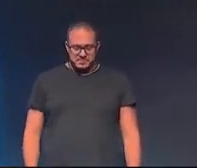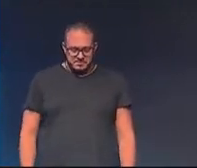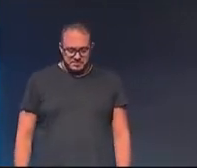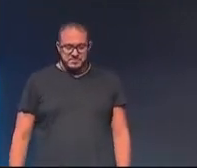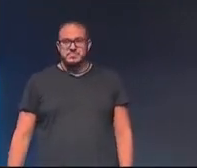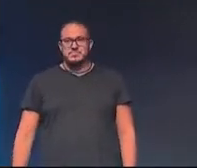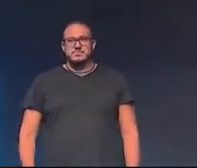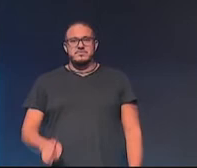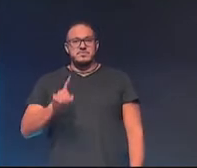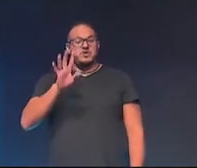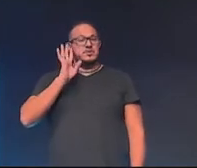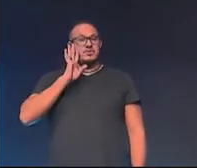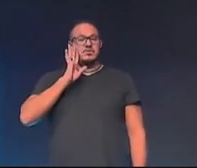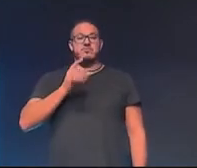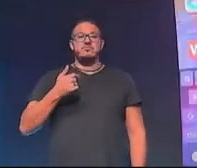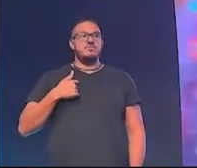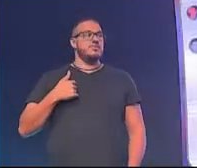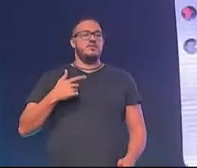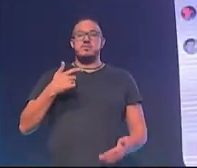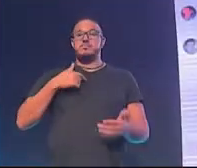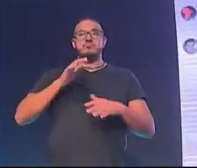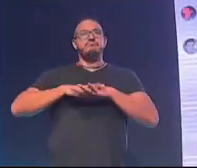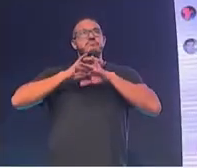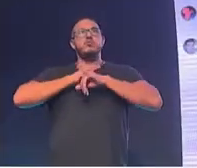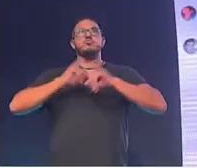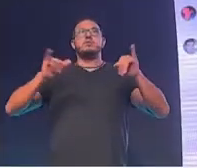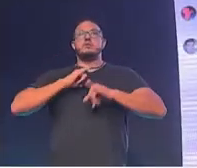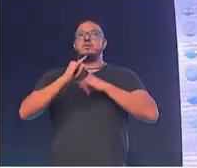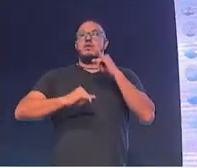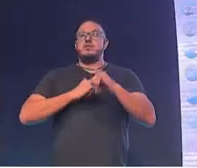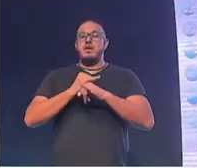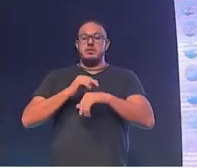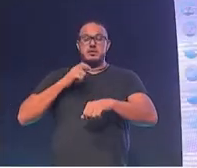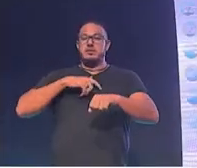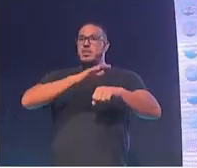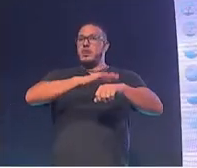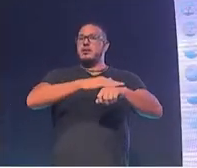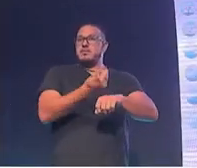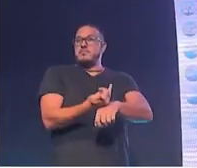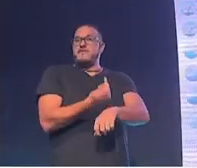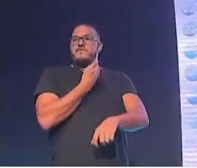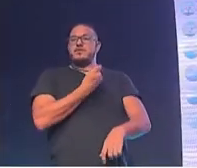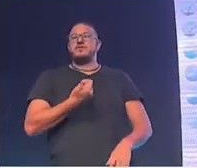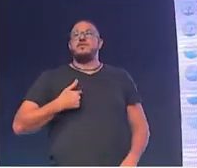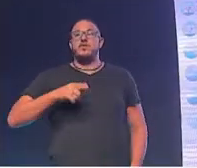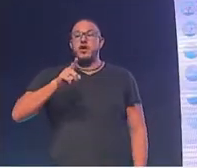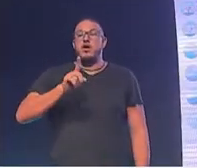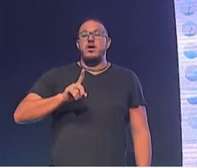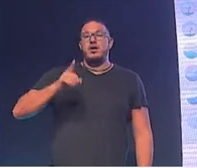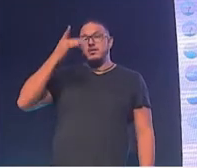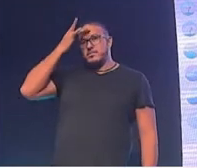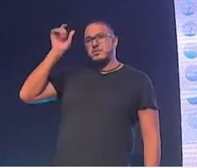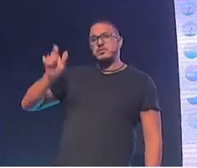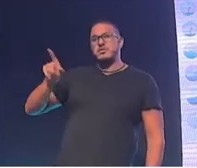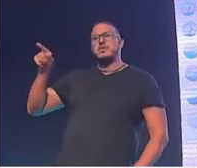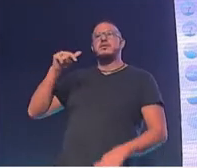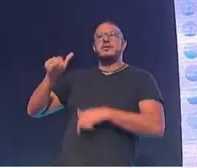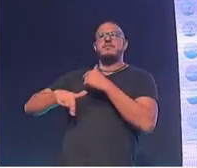Olha que fantástico. Quando tem uma notícia na internet, ele me lembra. Fala, olha, fulano que trabalha na